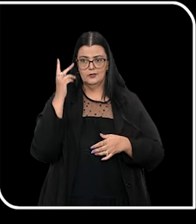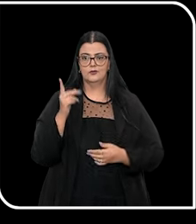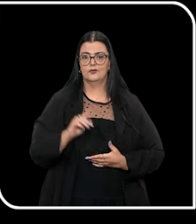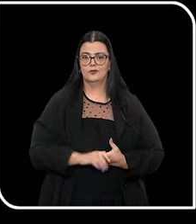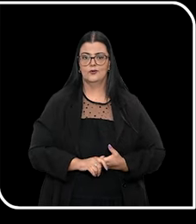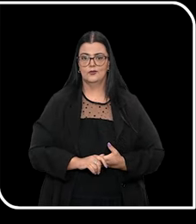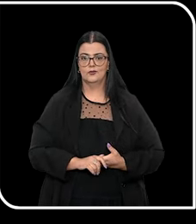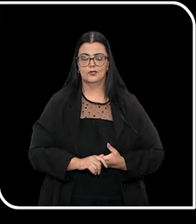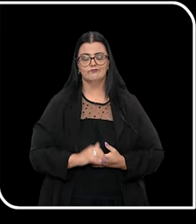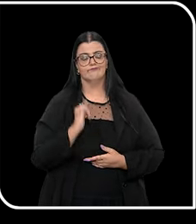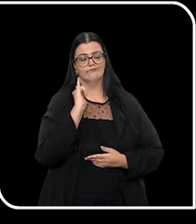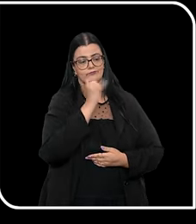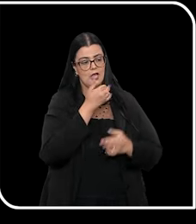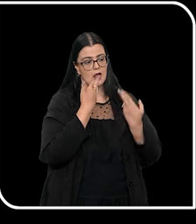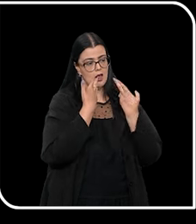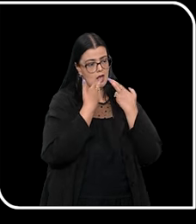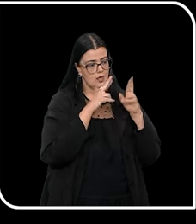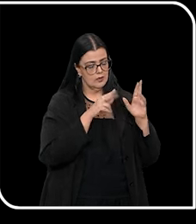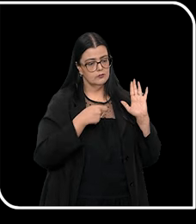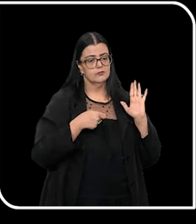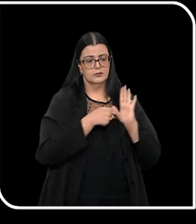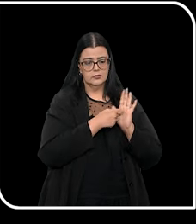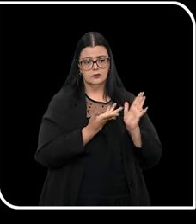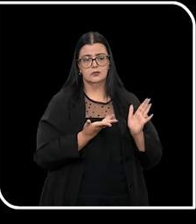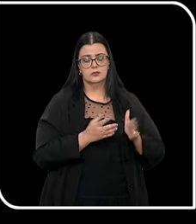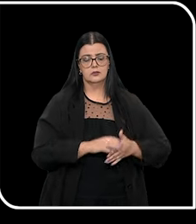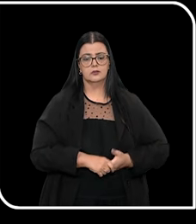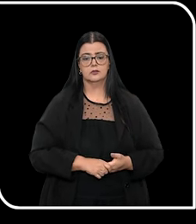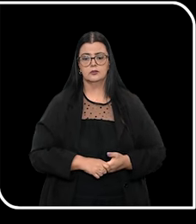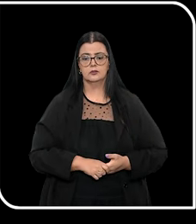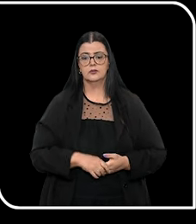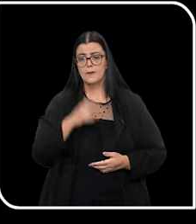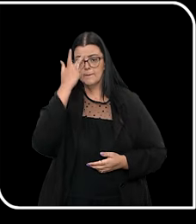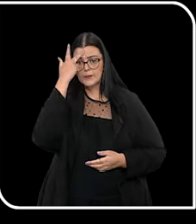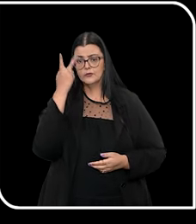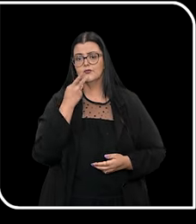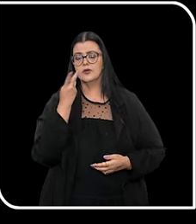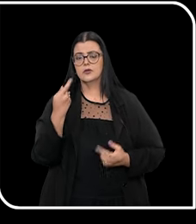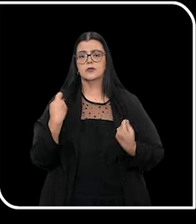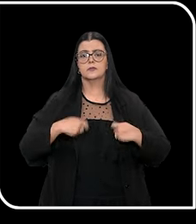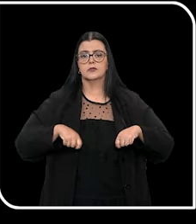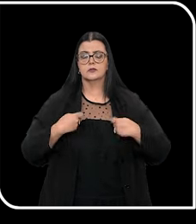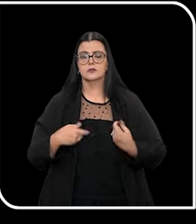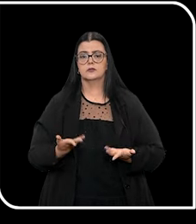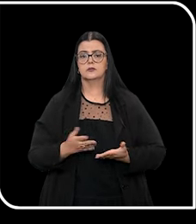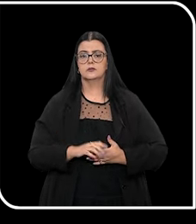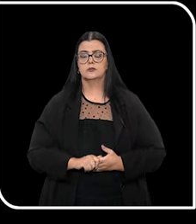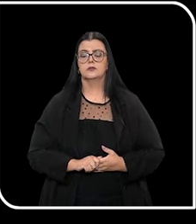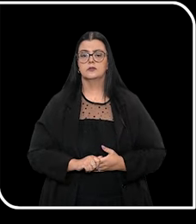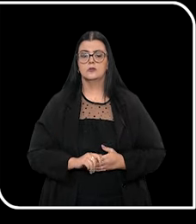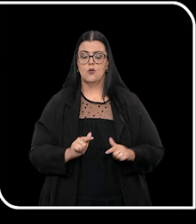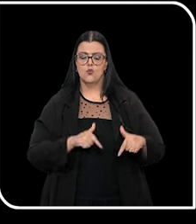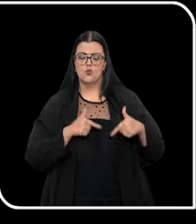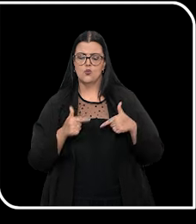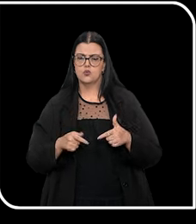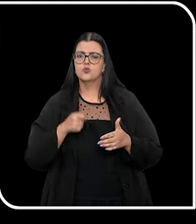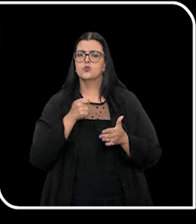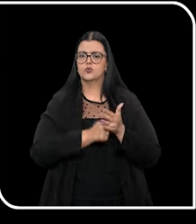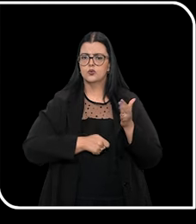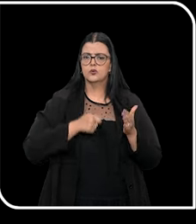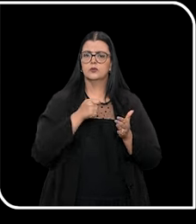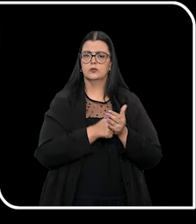peroa não grata muitas vezes mas é porque assim Alguém precisa falar e eu digo que essa essa